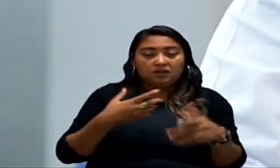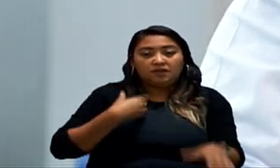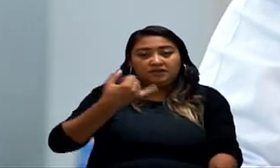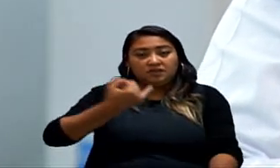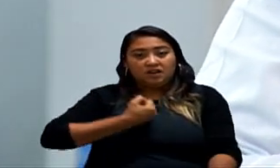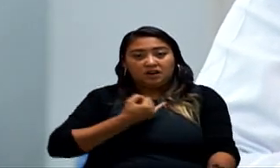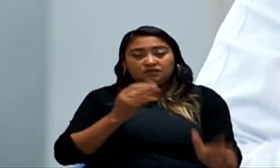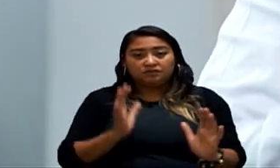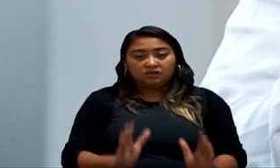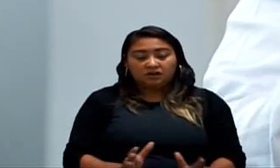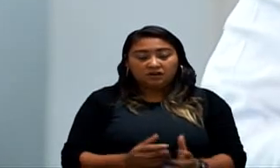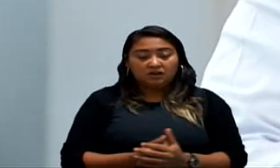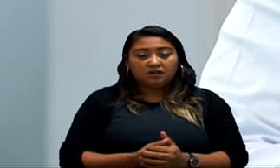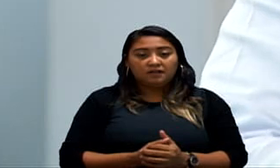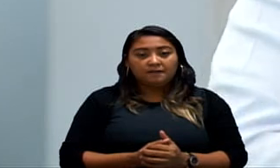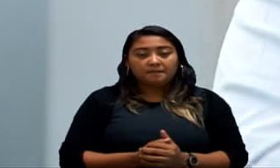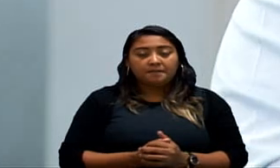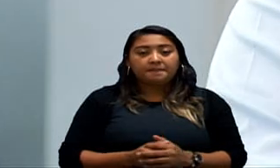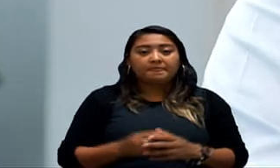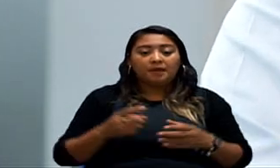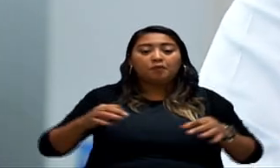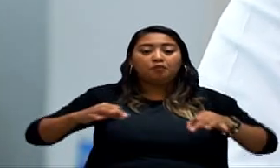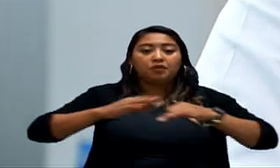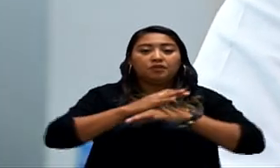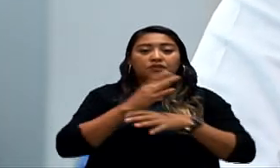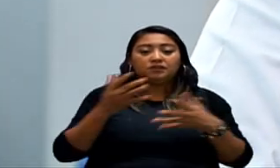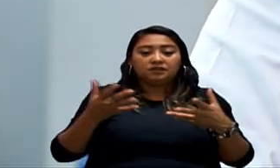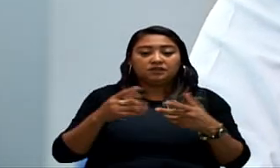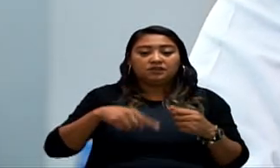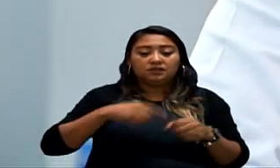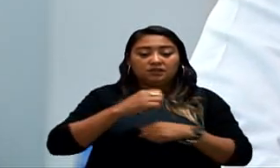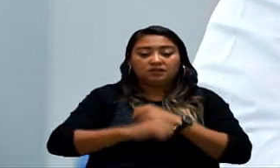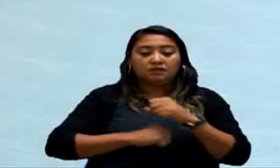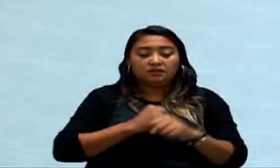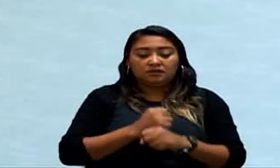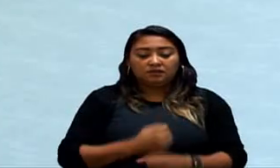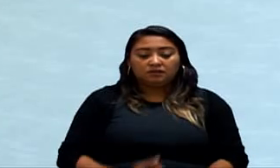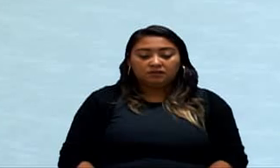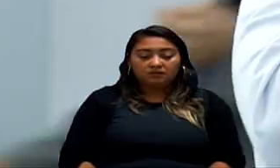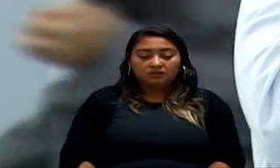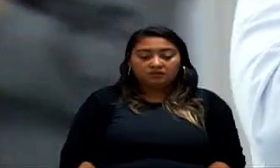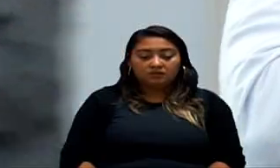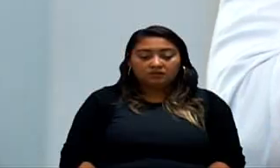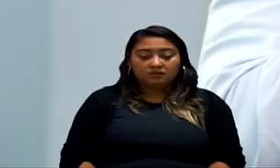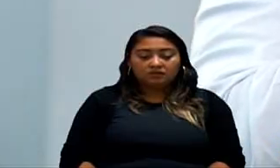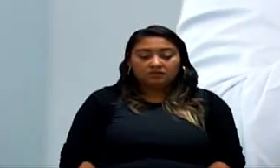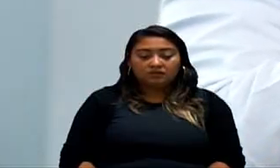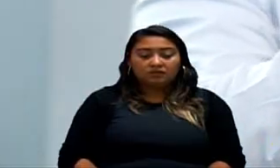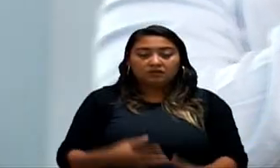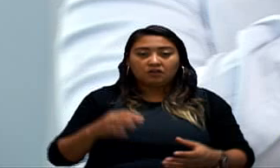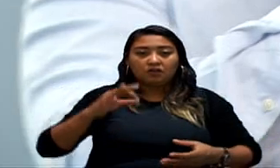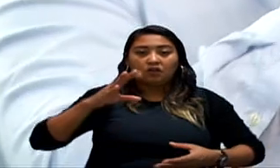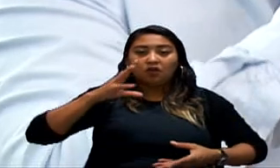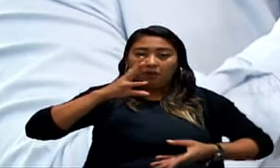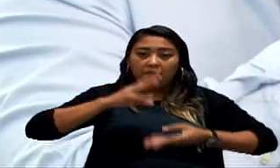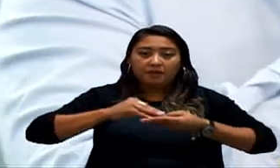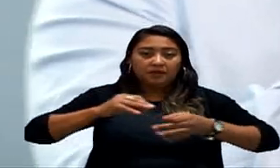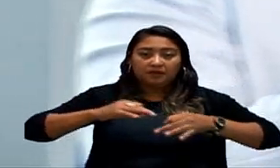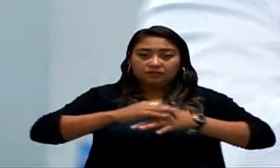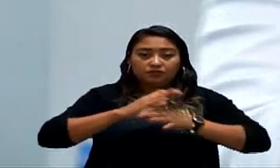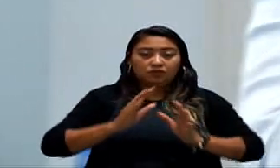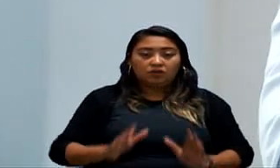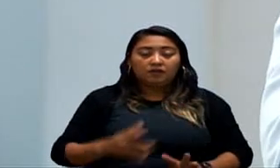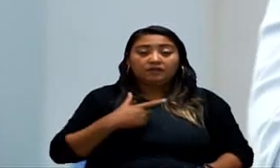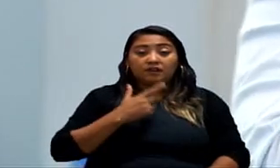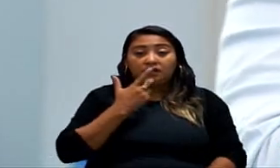informado. Tá? Ele fica pronto esse ano. Me dá o tempo, por favor, me cede. Claro. Só para fazer esse complemento, só para falar que